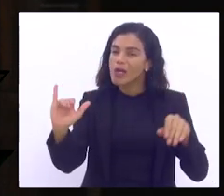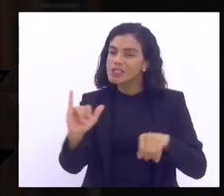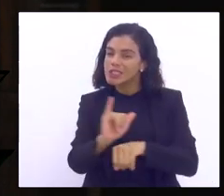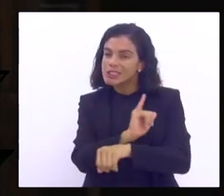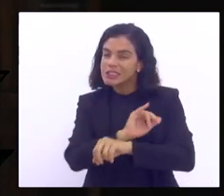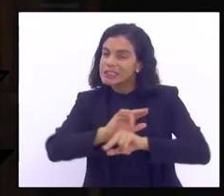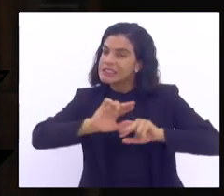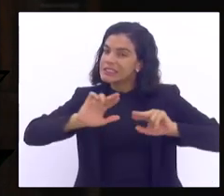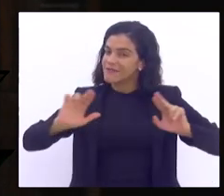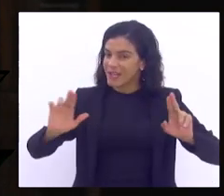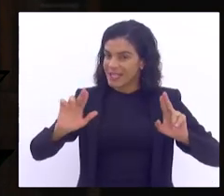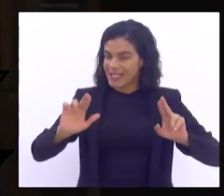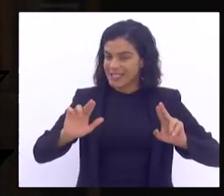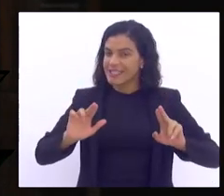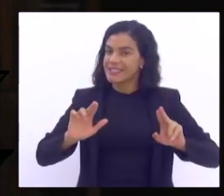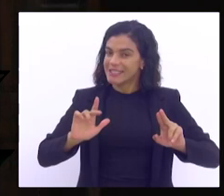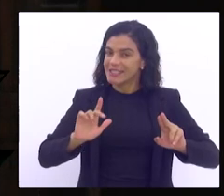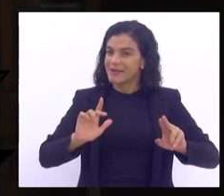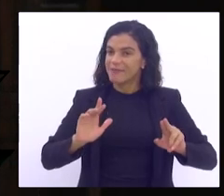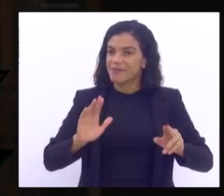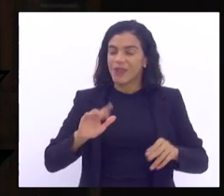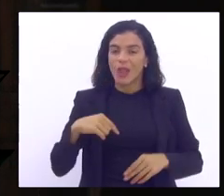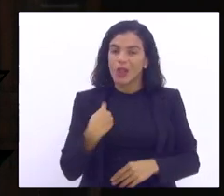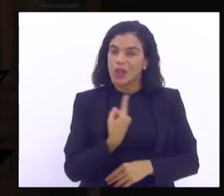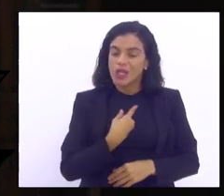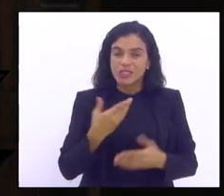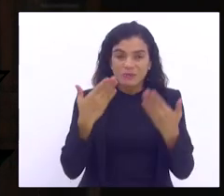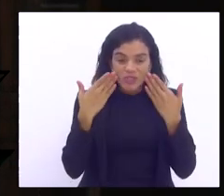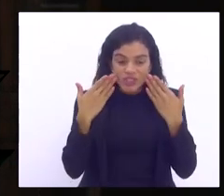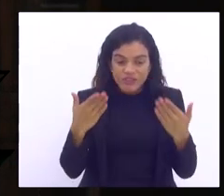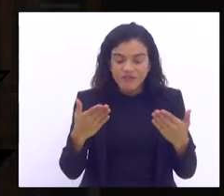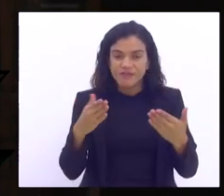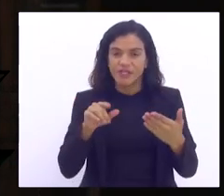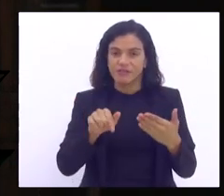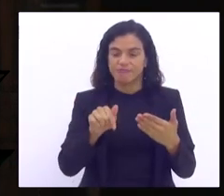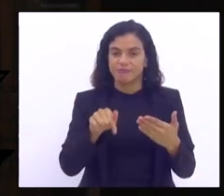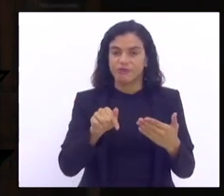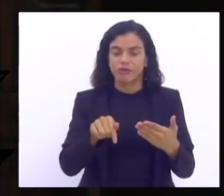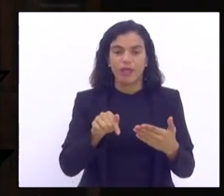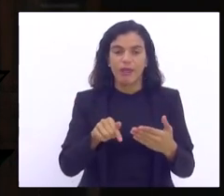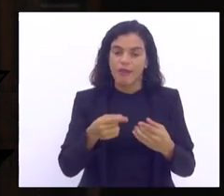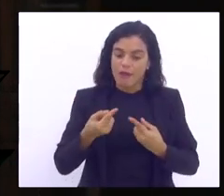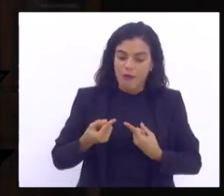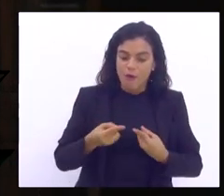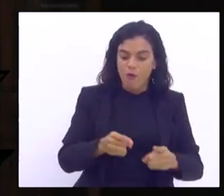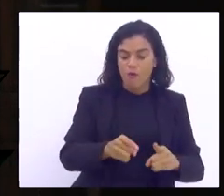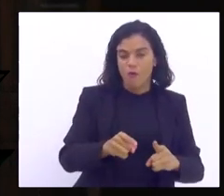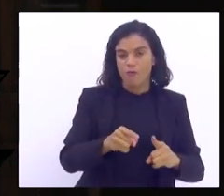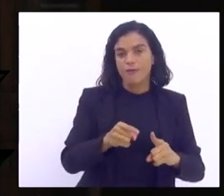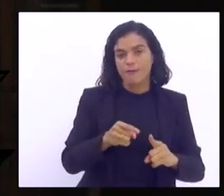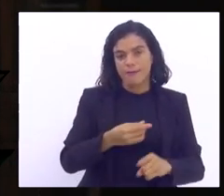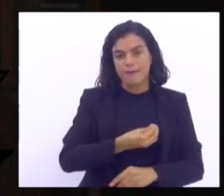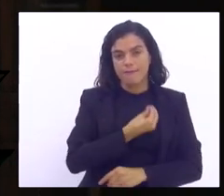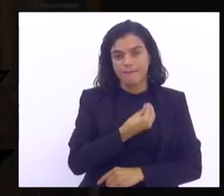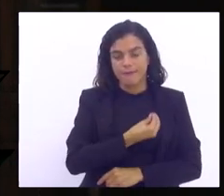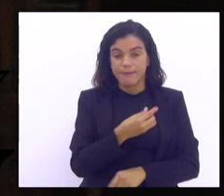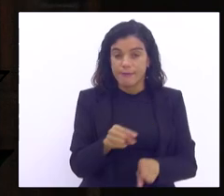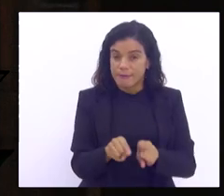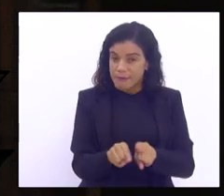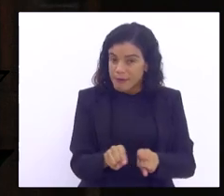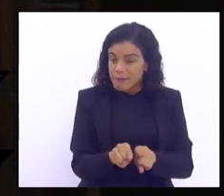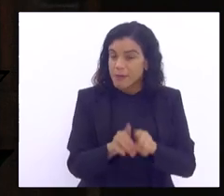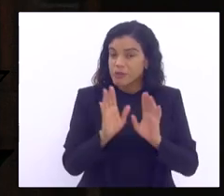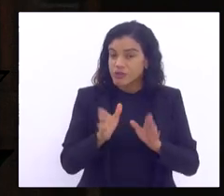dimensões enormes. Estamos perante uma objetiva conjura contra a vida, que vê também